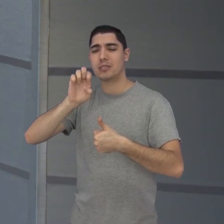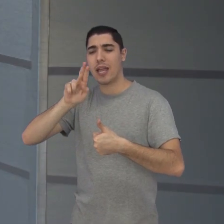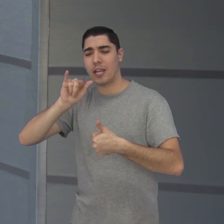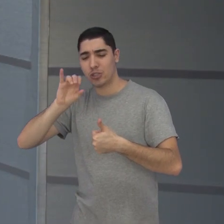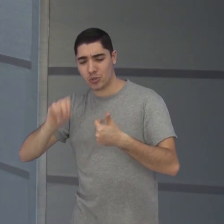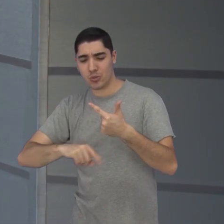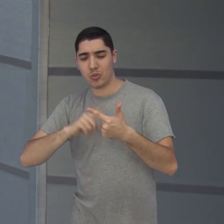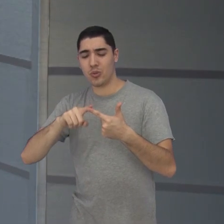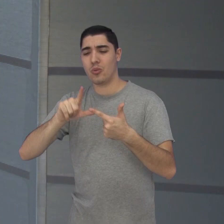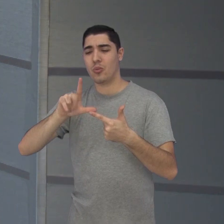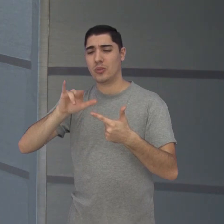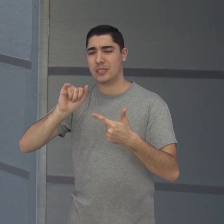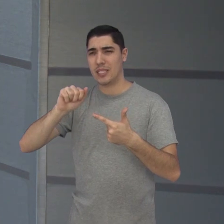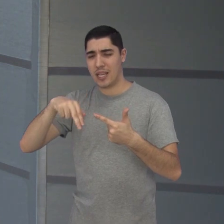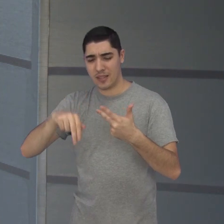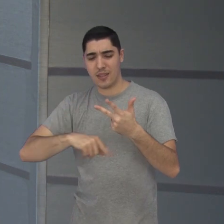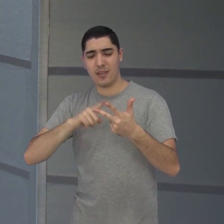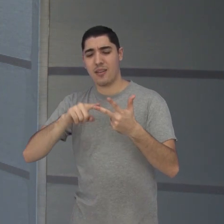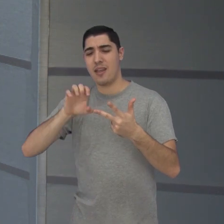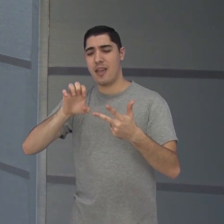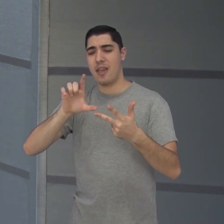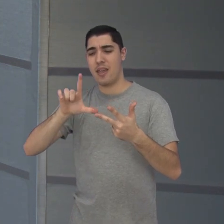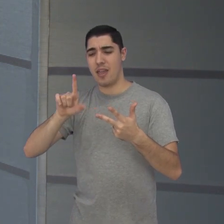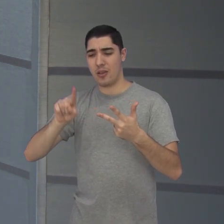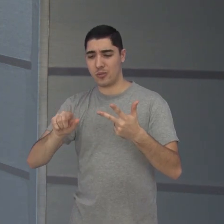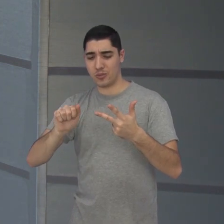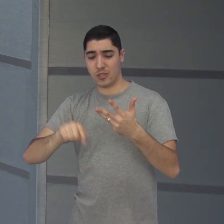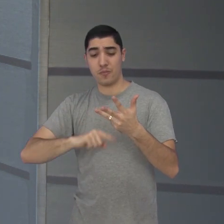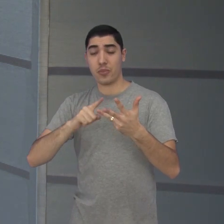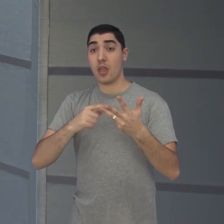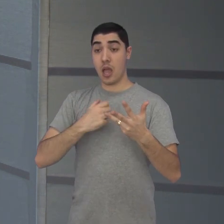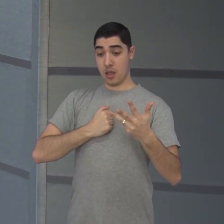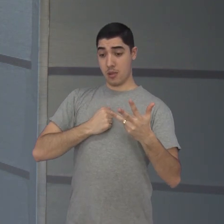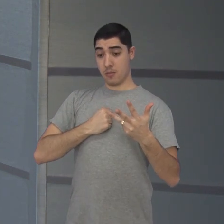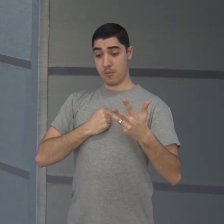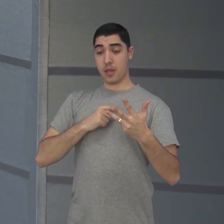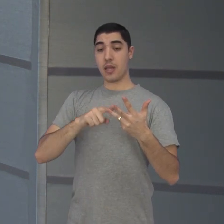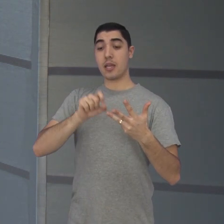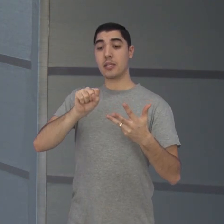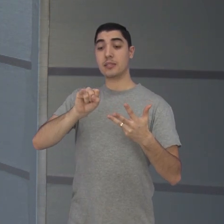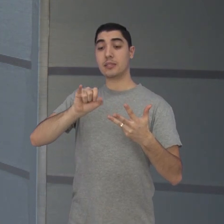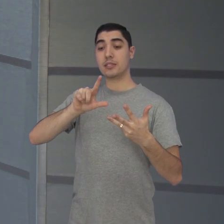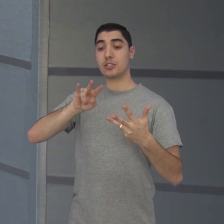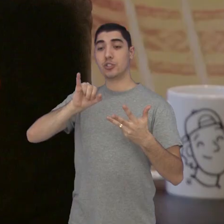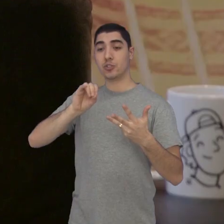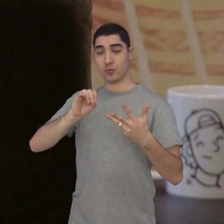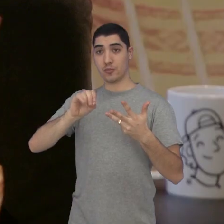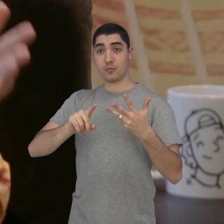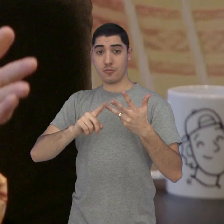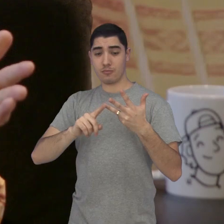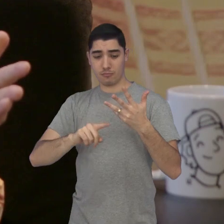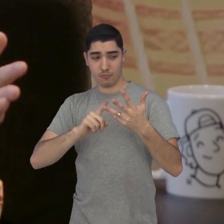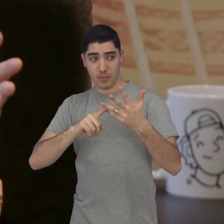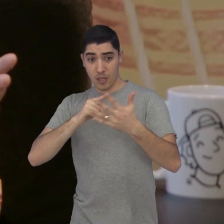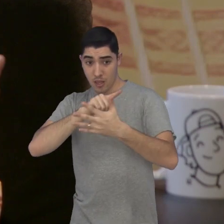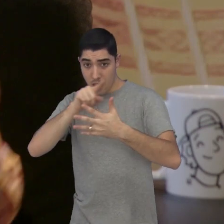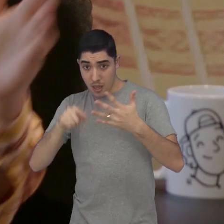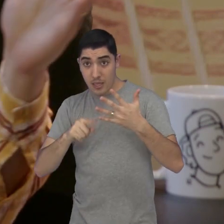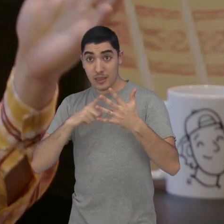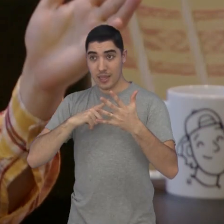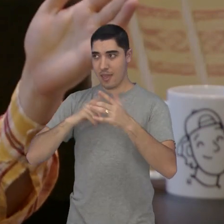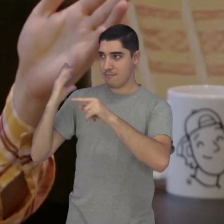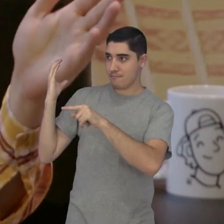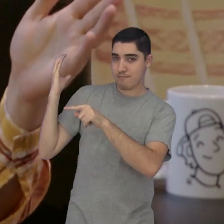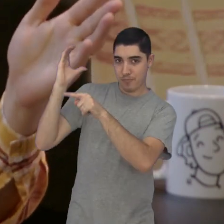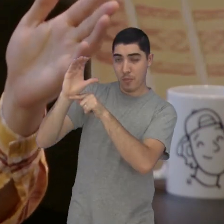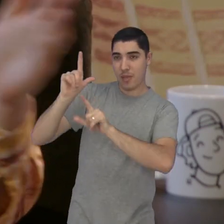Lana Bittencourt, Elza Soares. O próprio Silvio Santos, eu estava dizendo para você, quando tinha um lançamento, era o